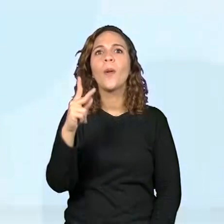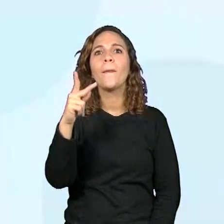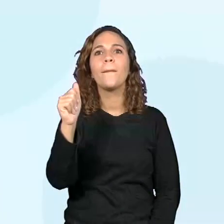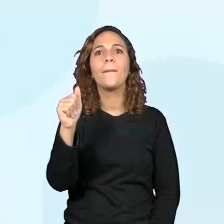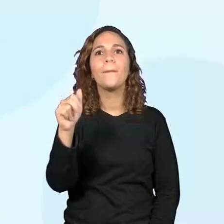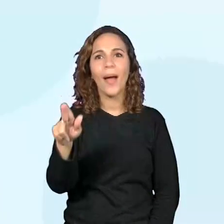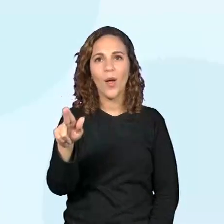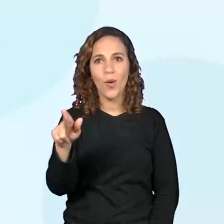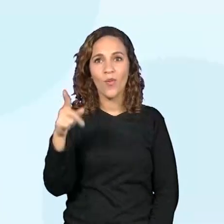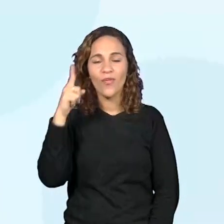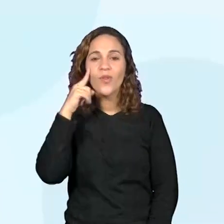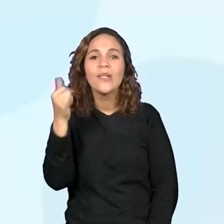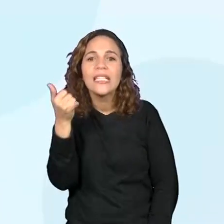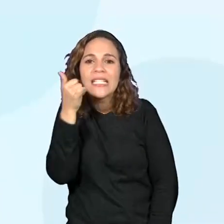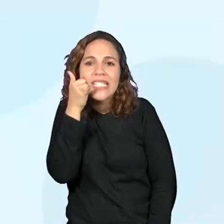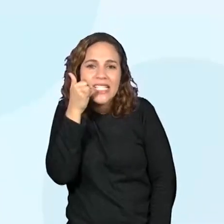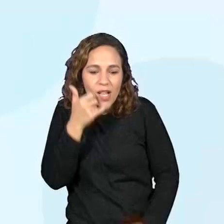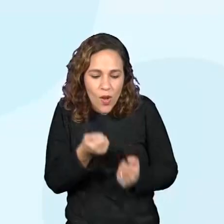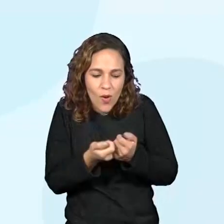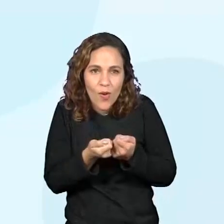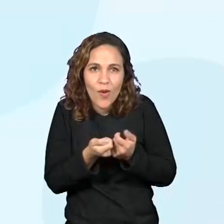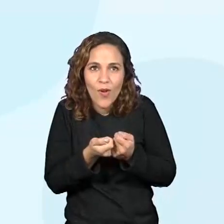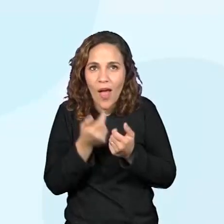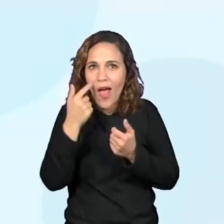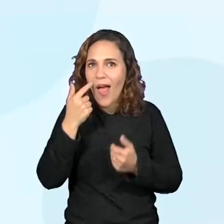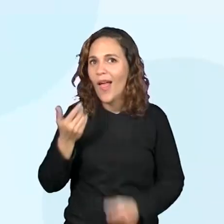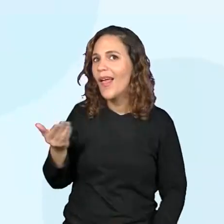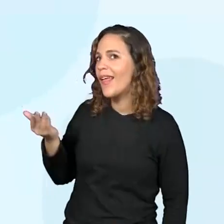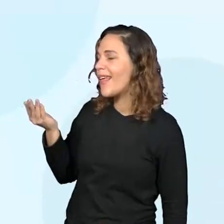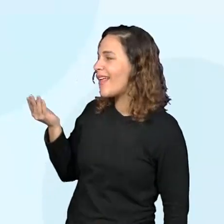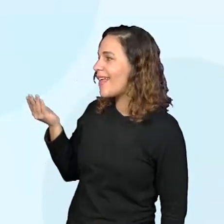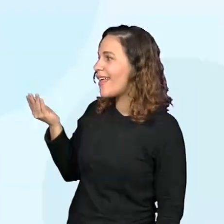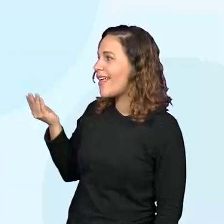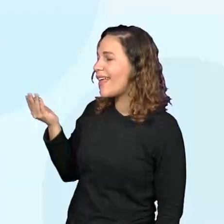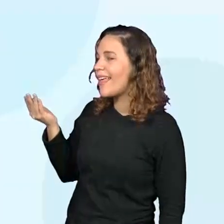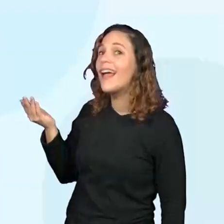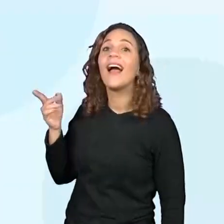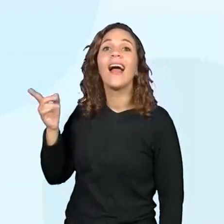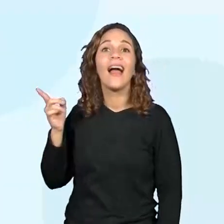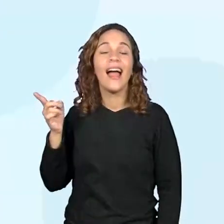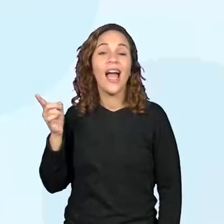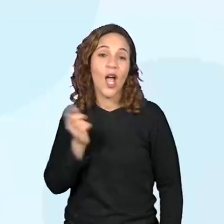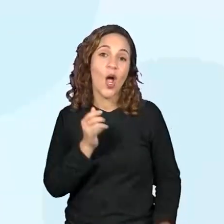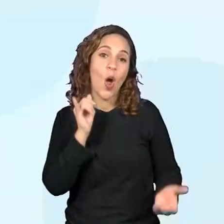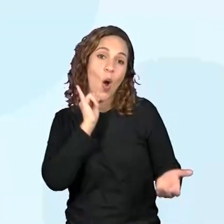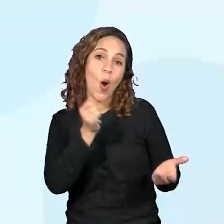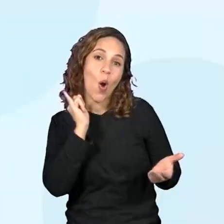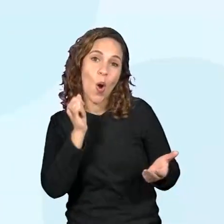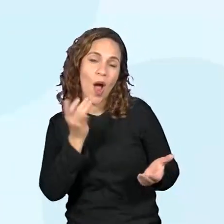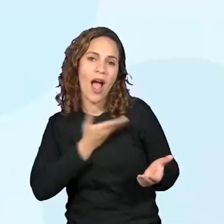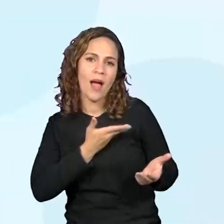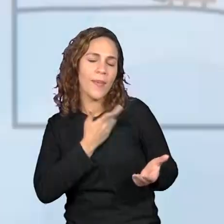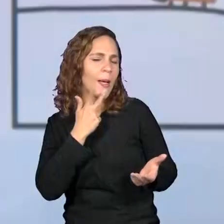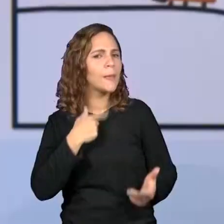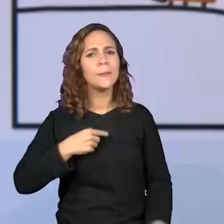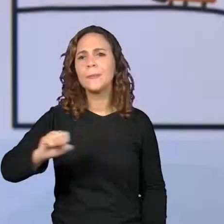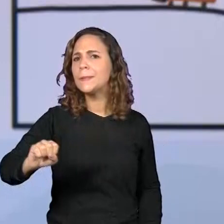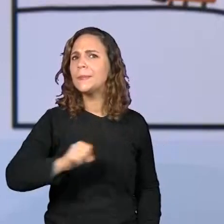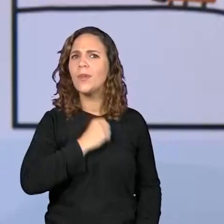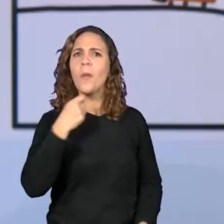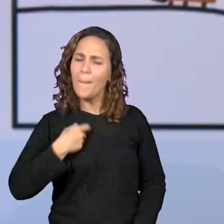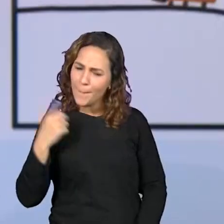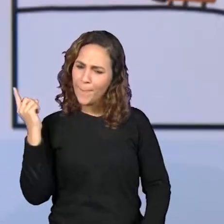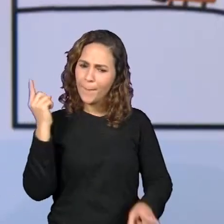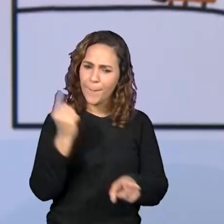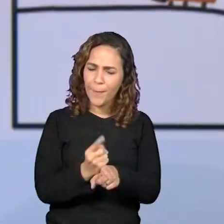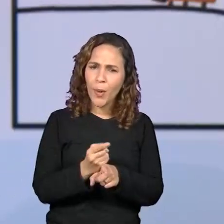se a gente observar bem de perto, é um inseto segurando um celular, contando para um amigo que está indignado, que marcou um